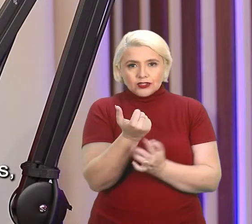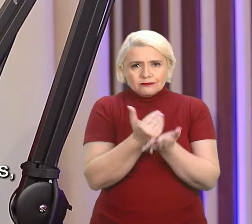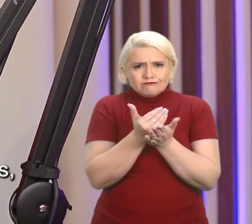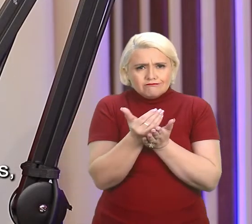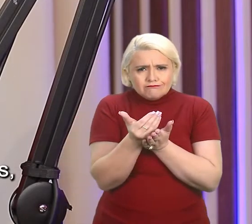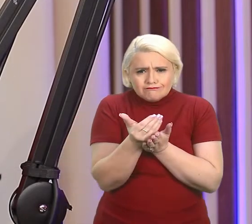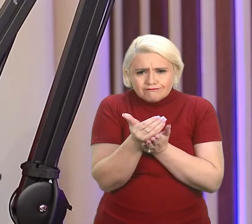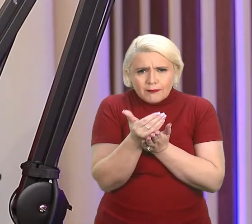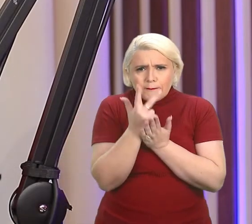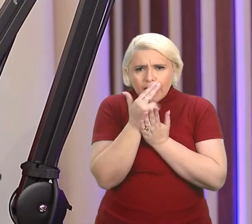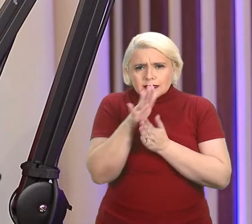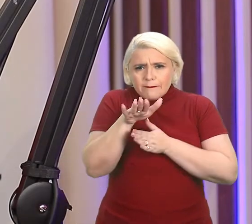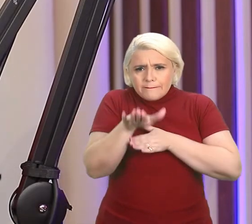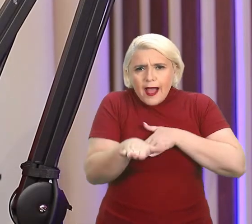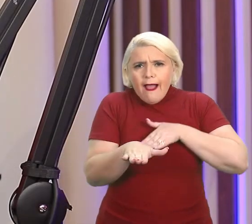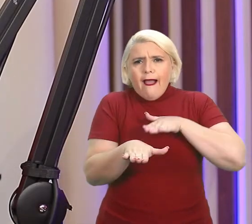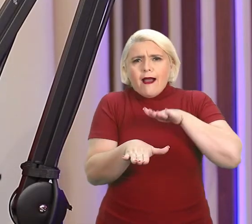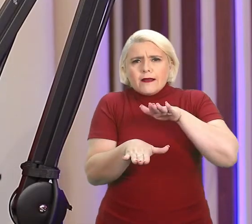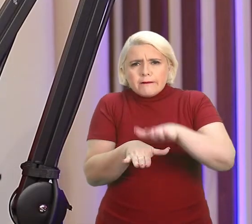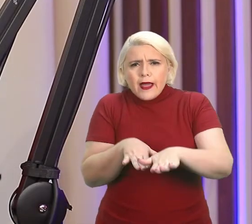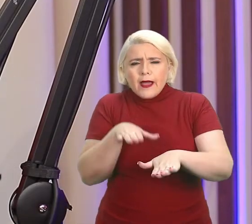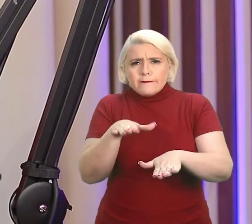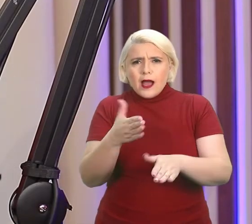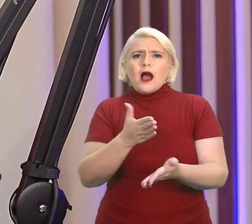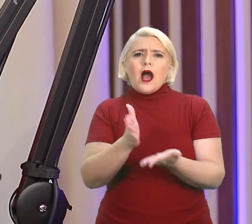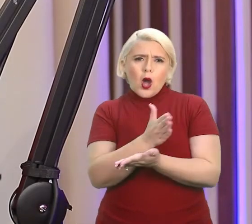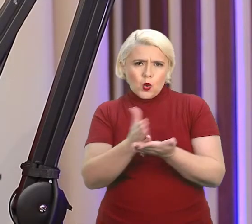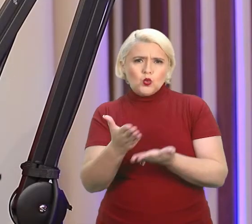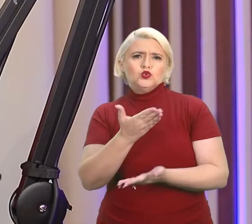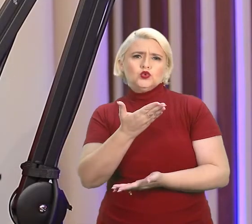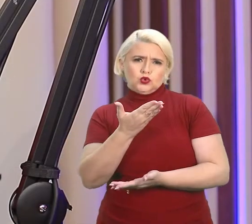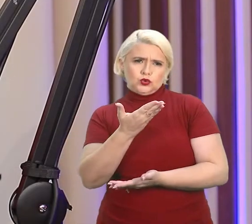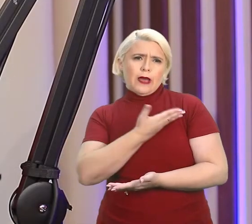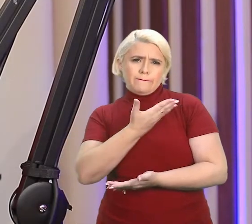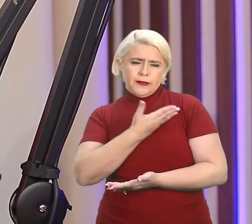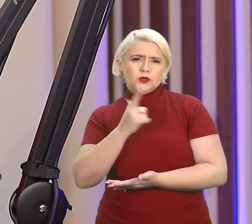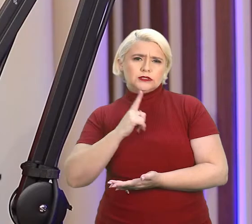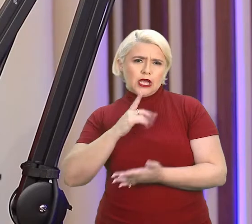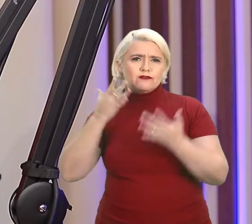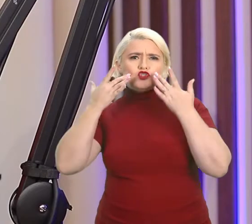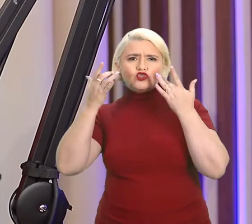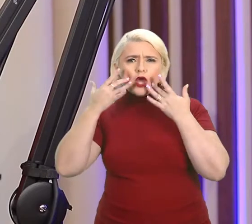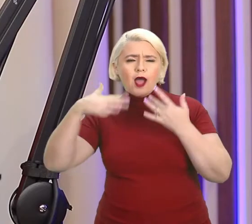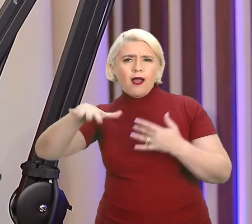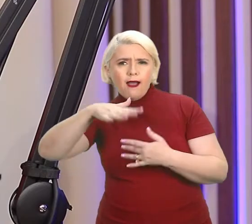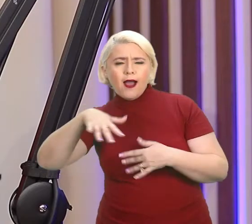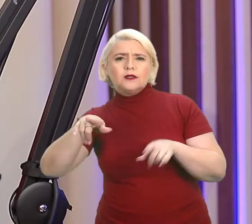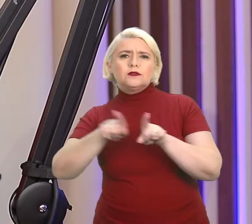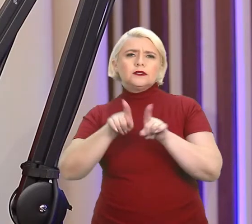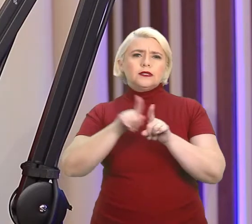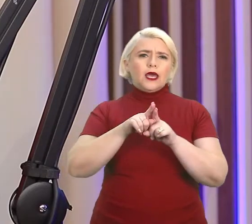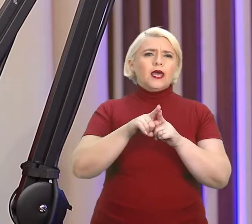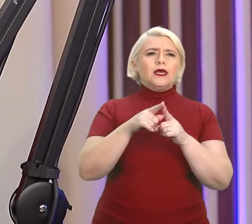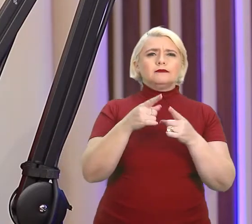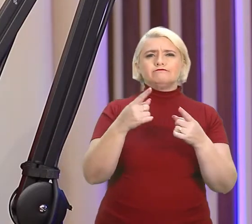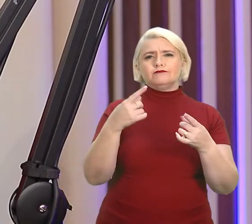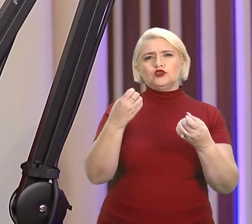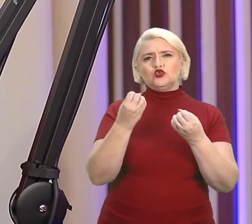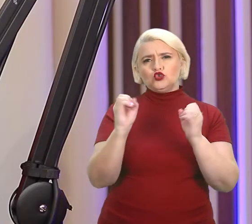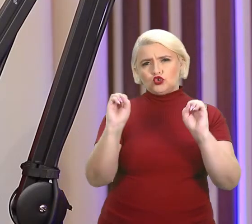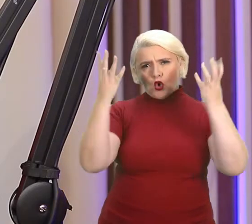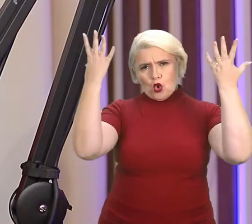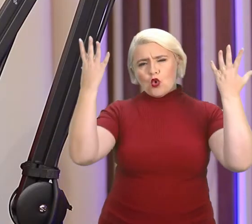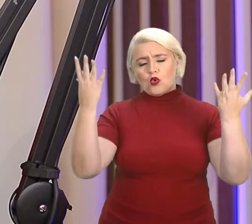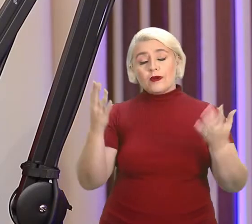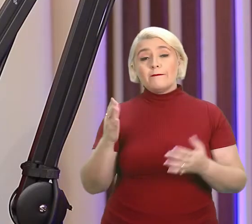estava engatinhando. Então, tinham alguns colegas já no teatro, alguns colegas fazendo musicais, mas eram coisas assim,